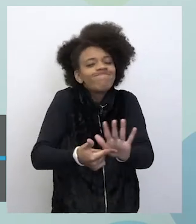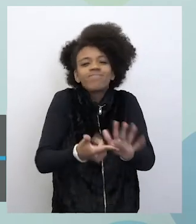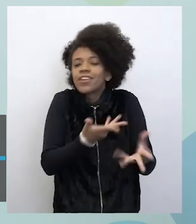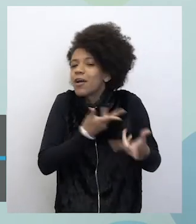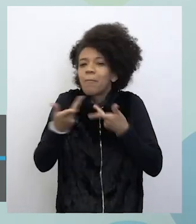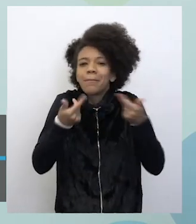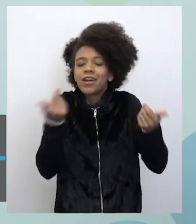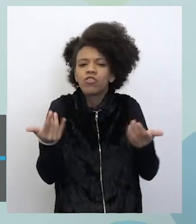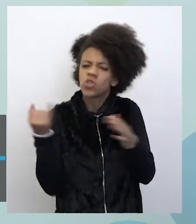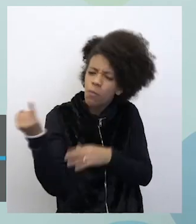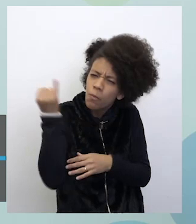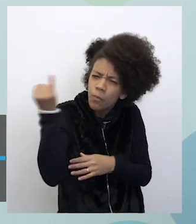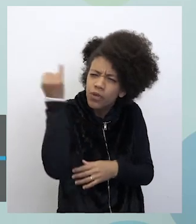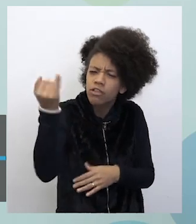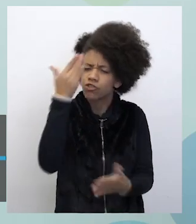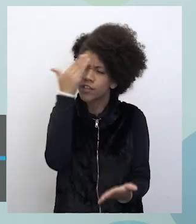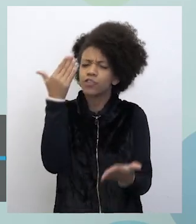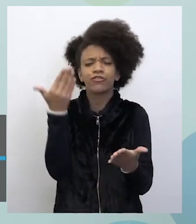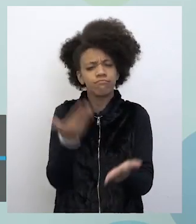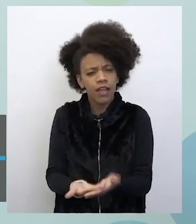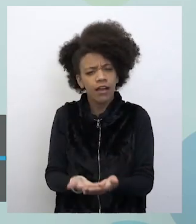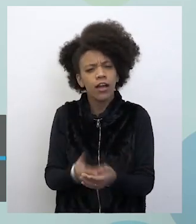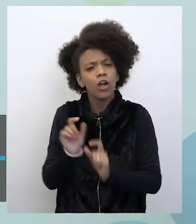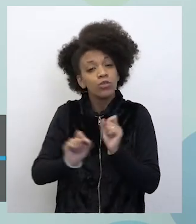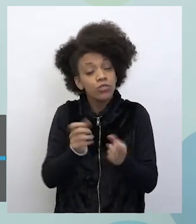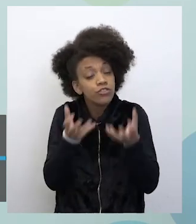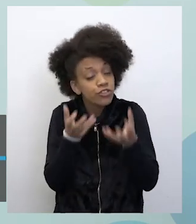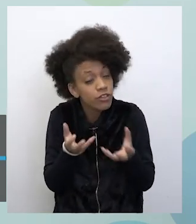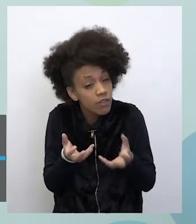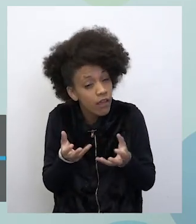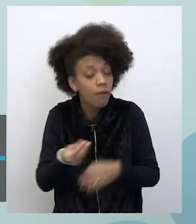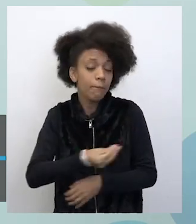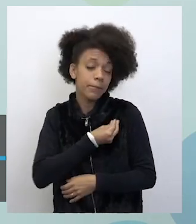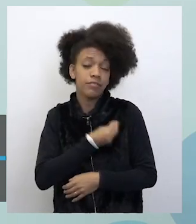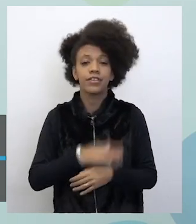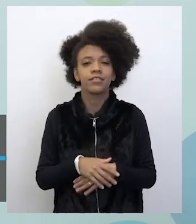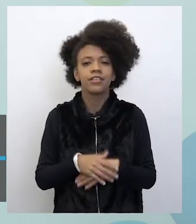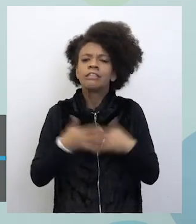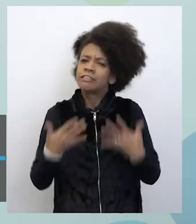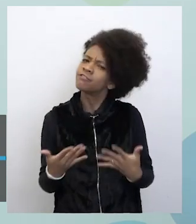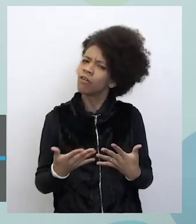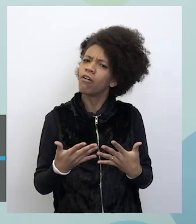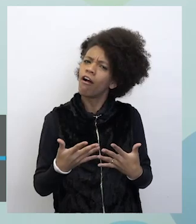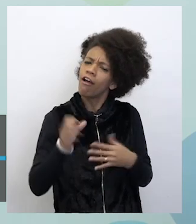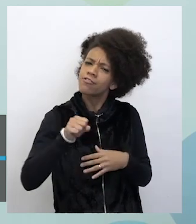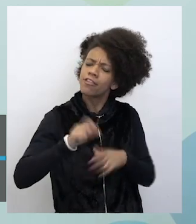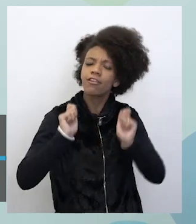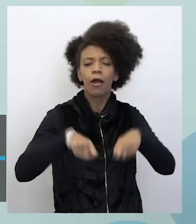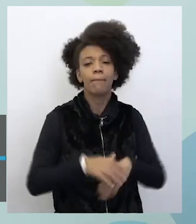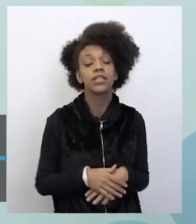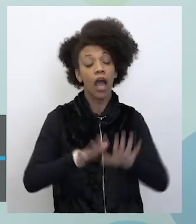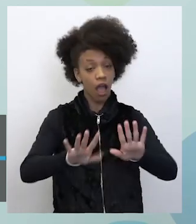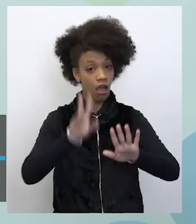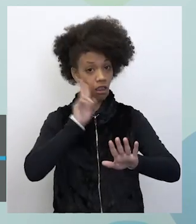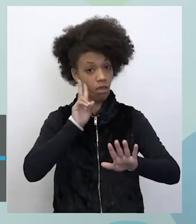O quanto é importante a gente acreditar naquilo que a gente quer para a nossa vida. Então, vale a pena, sim. E olha só,